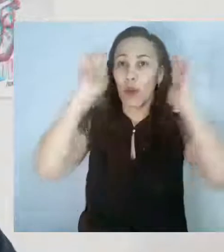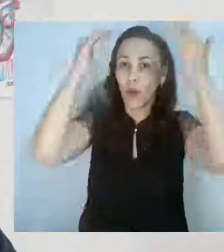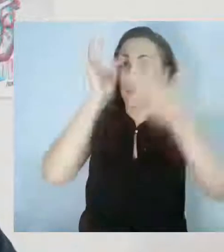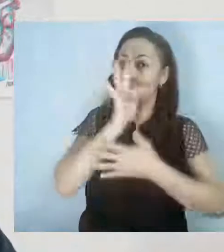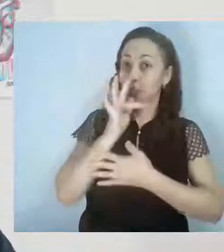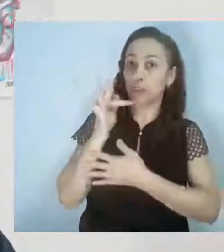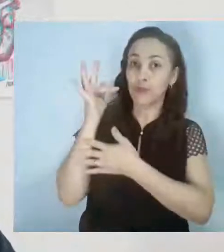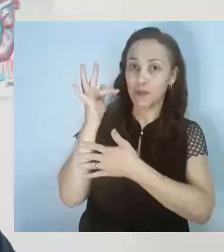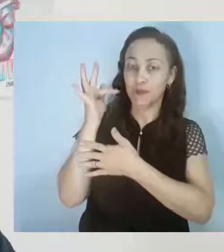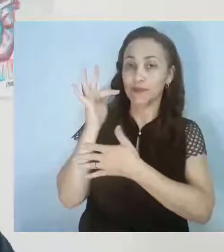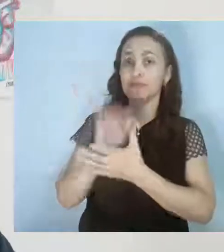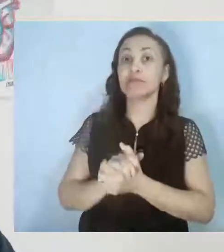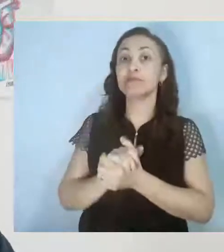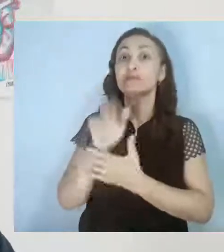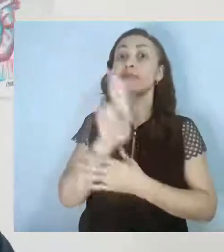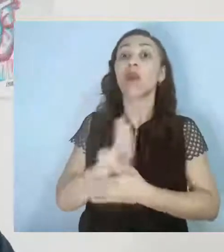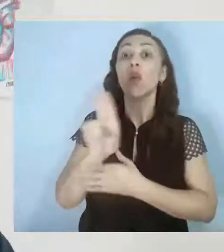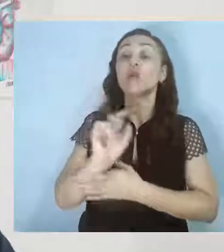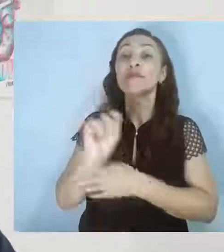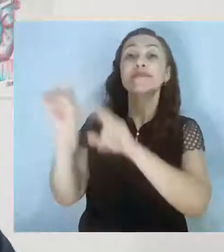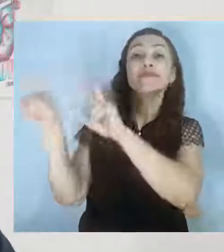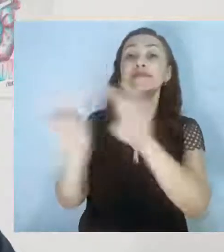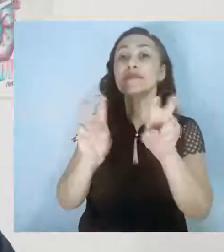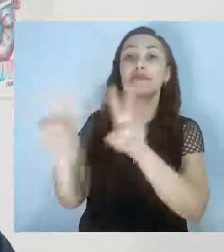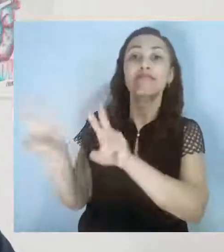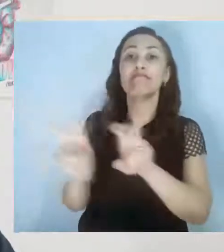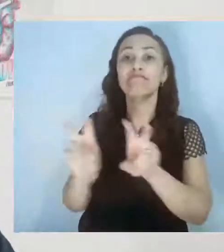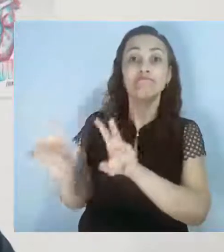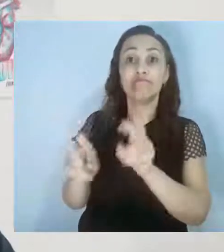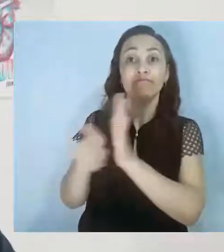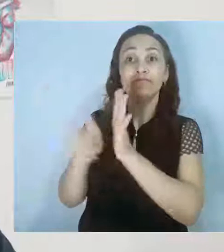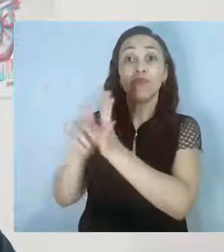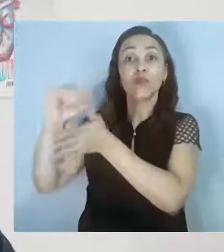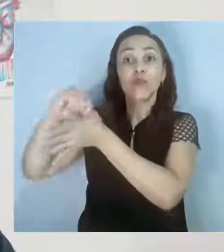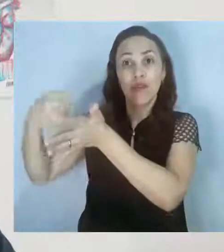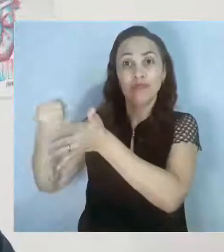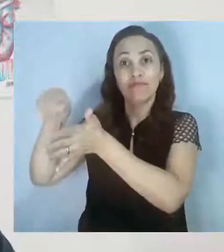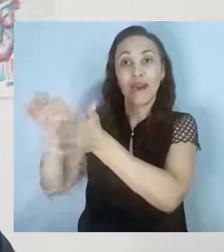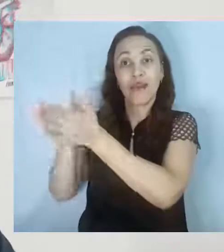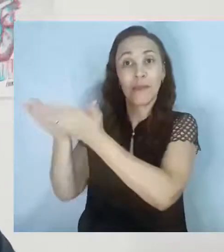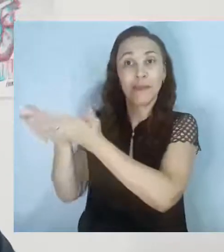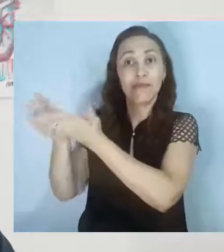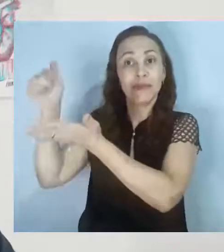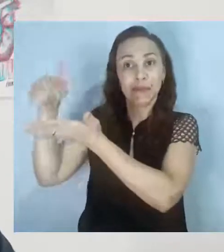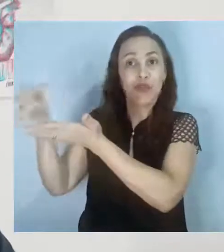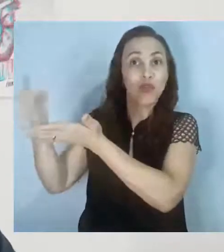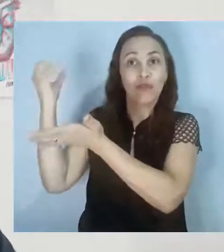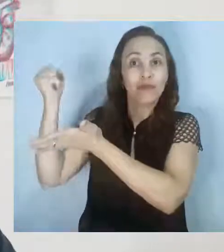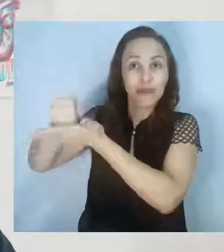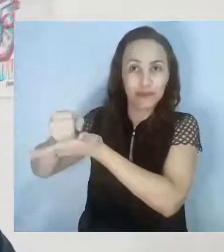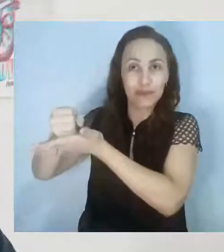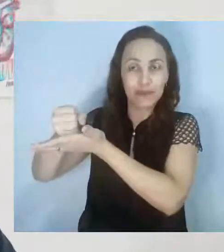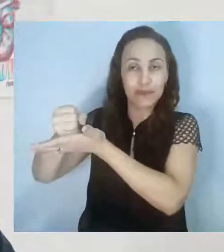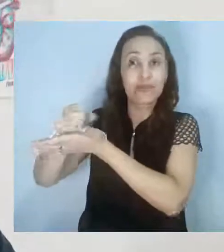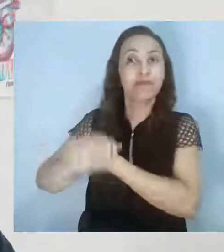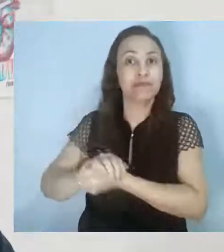pega citações de São José na Sagrada Escritura, ali do Novo Testamento,